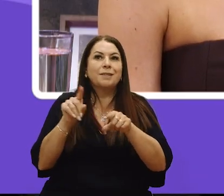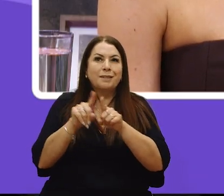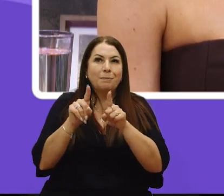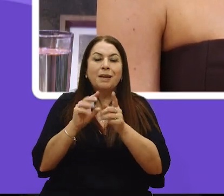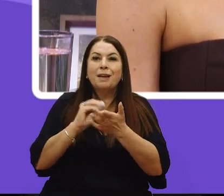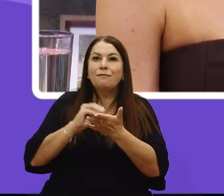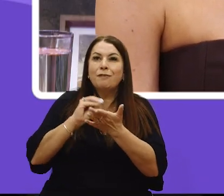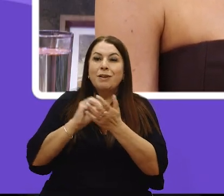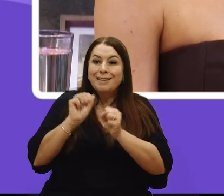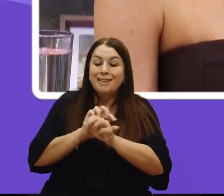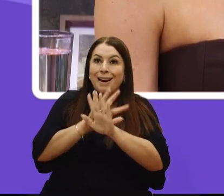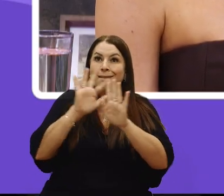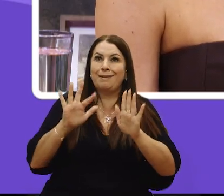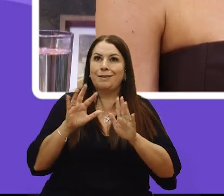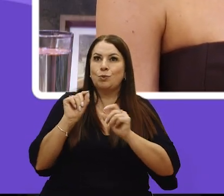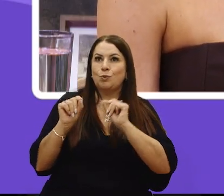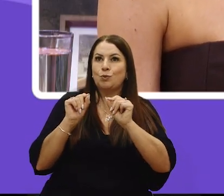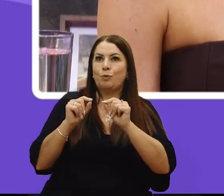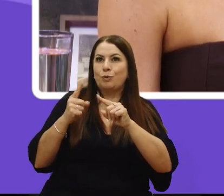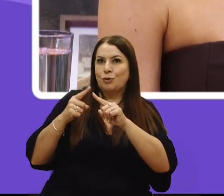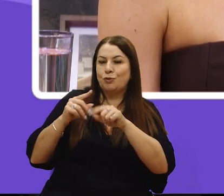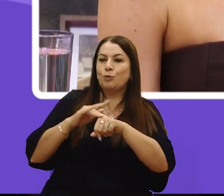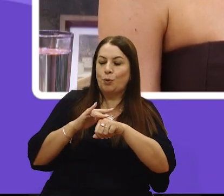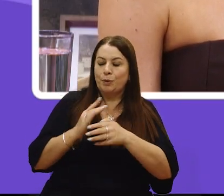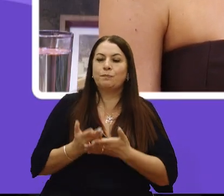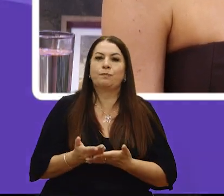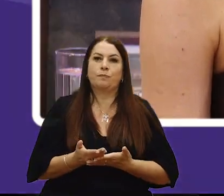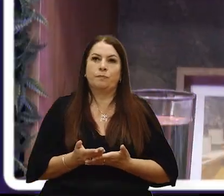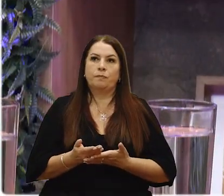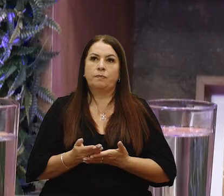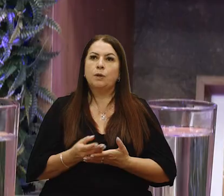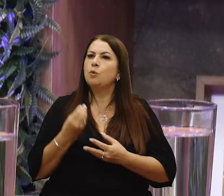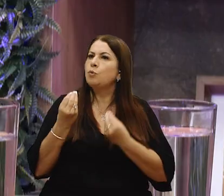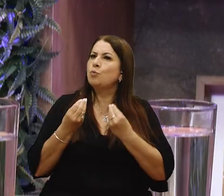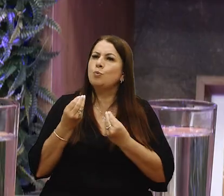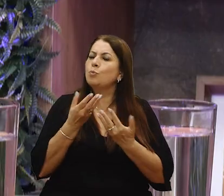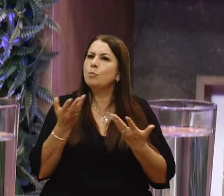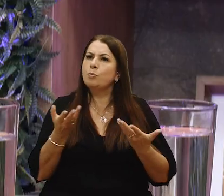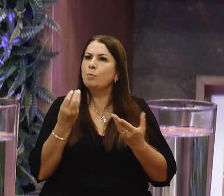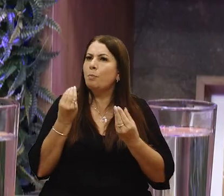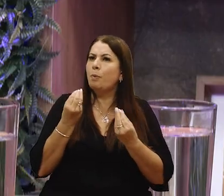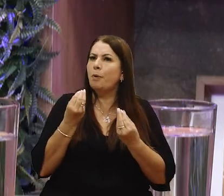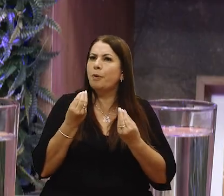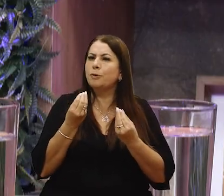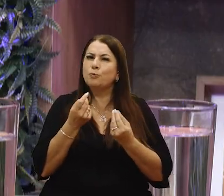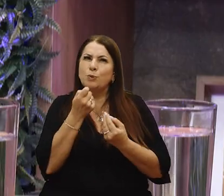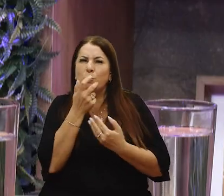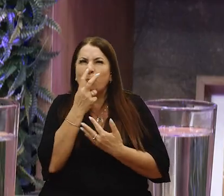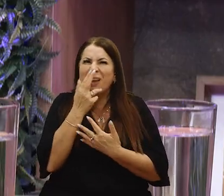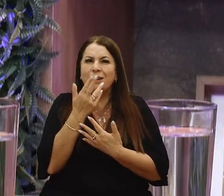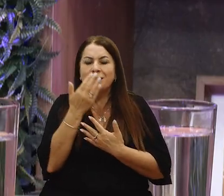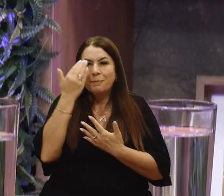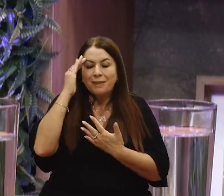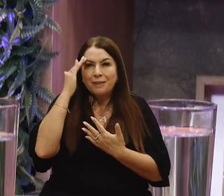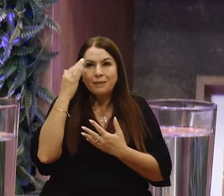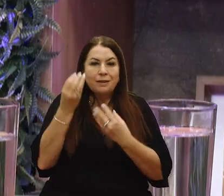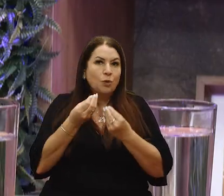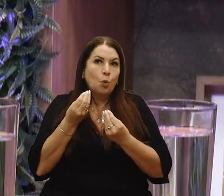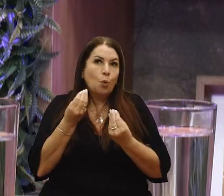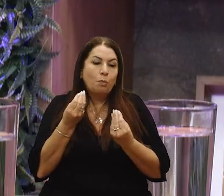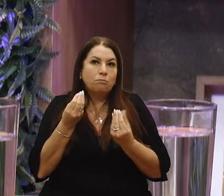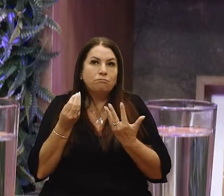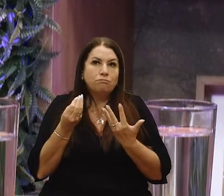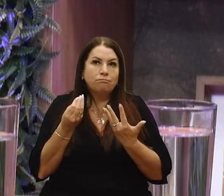lipedema. O diagnóstico ele é totalmente clínico. Então, é por meio da avaliação que a gente faz em consultório, né, a anamnese completa que a gente